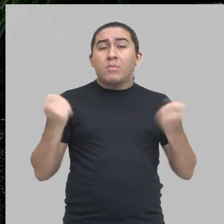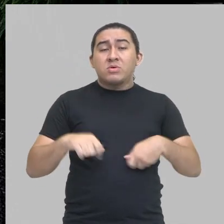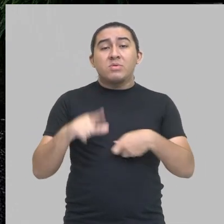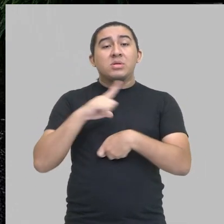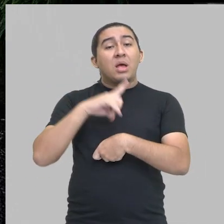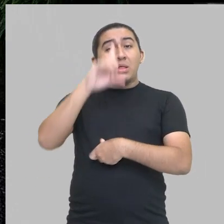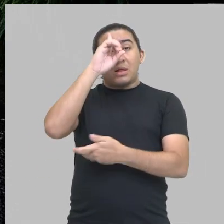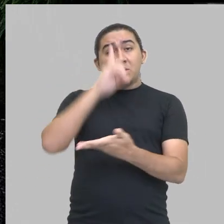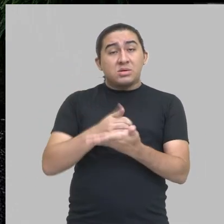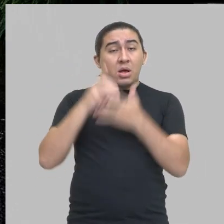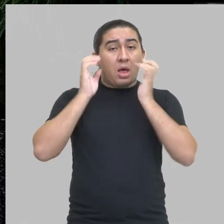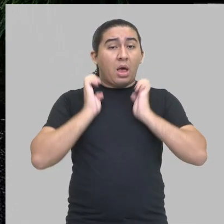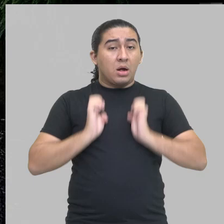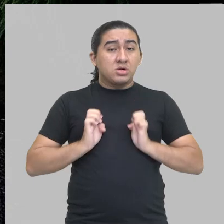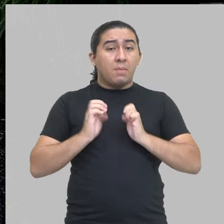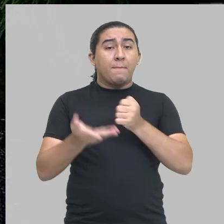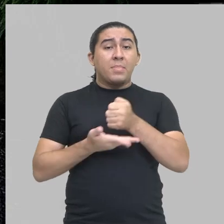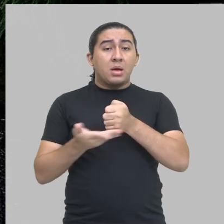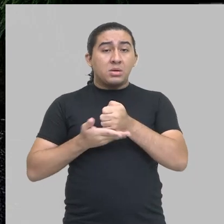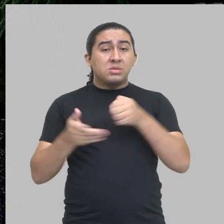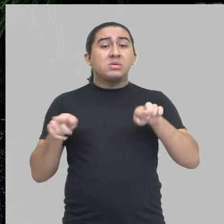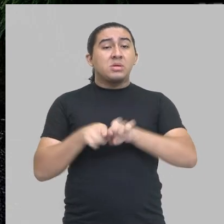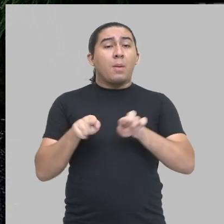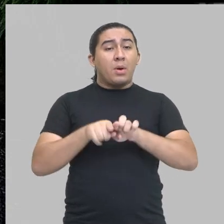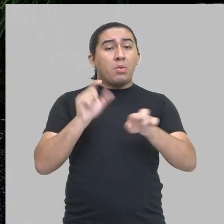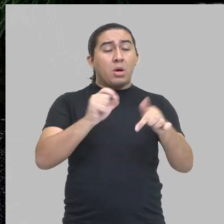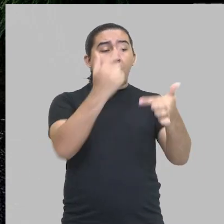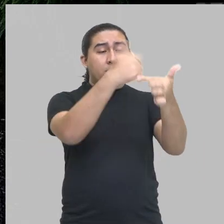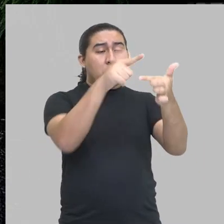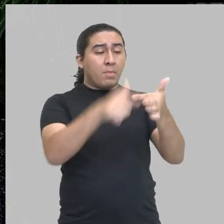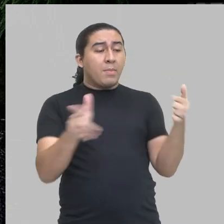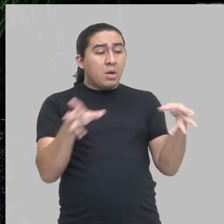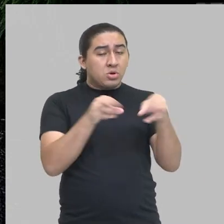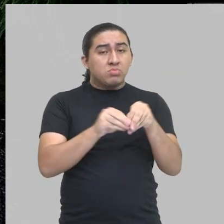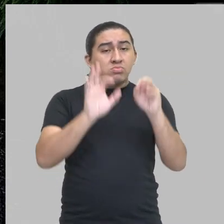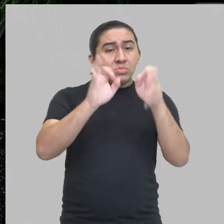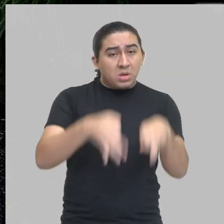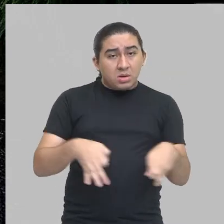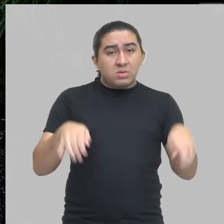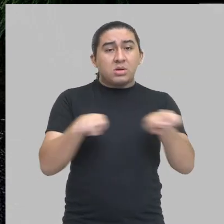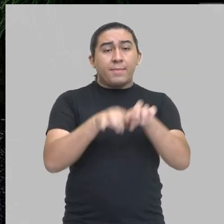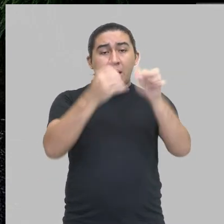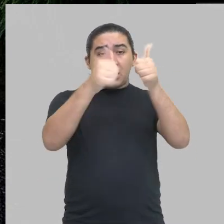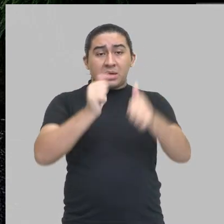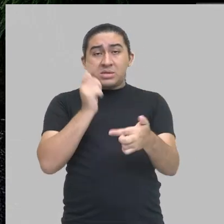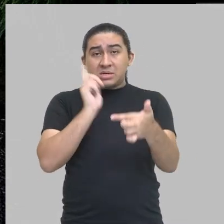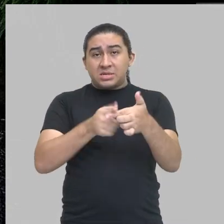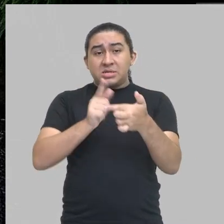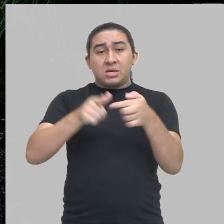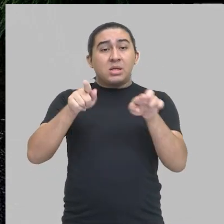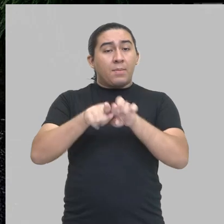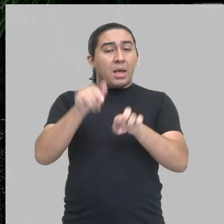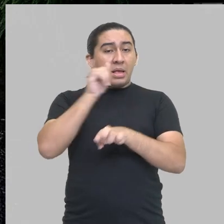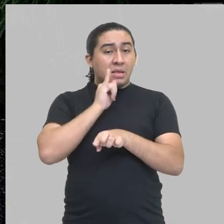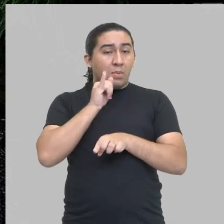Tomando decisões éticas, resoluções de problemas, análises críticas de informações que a